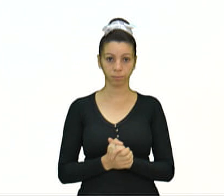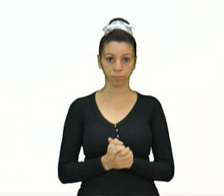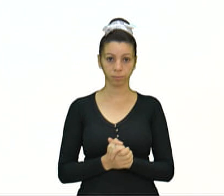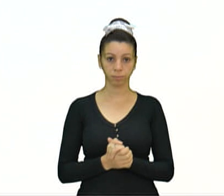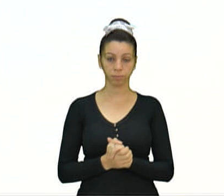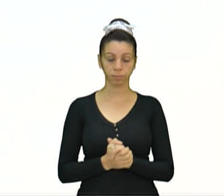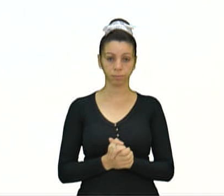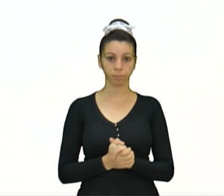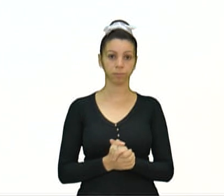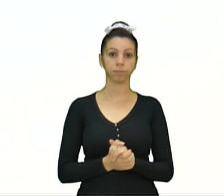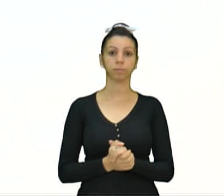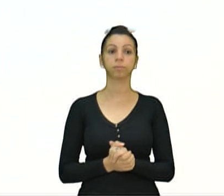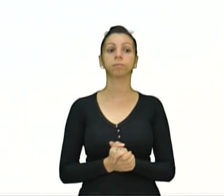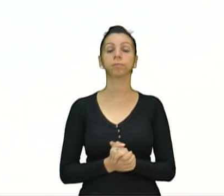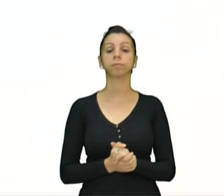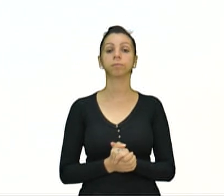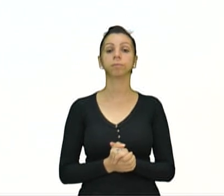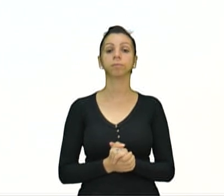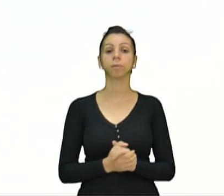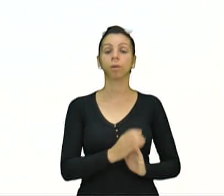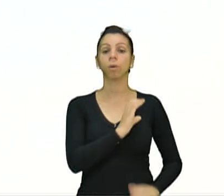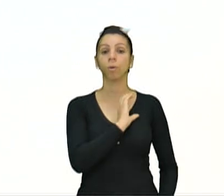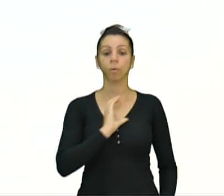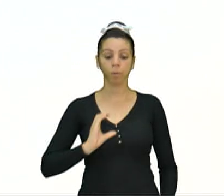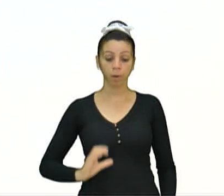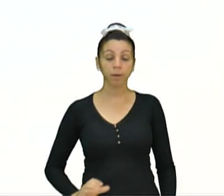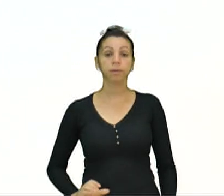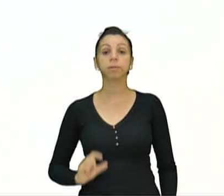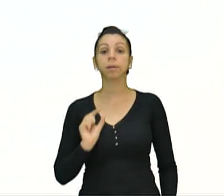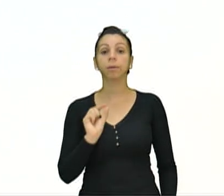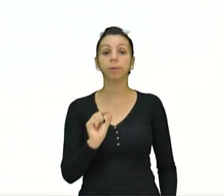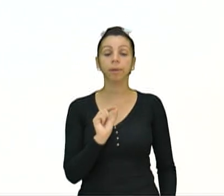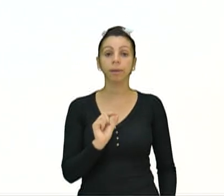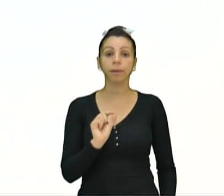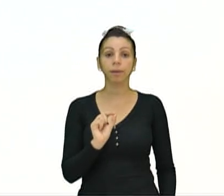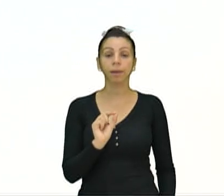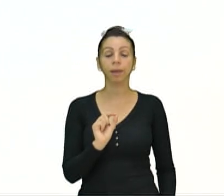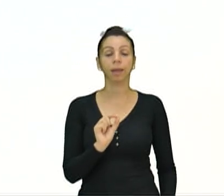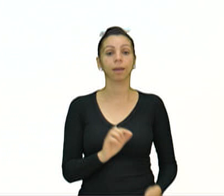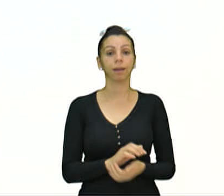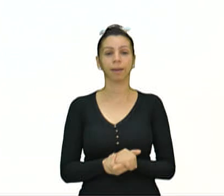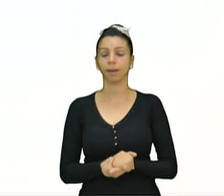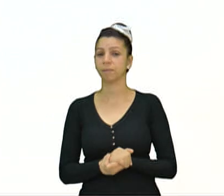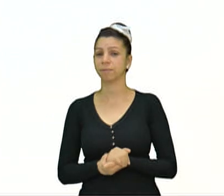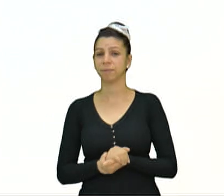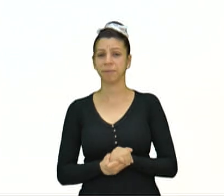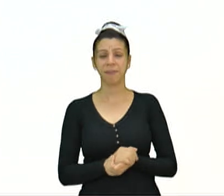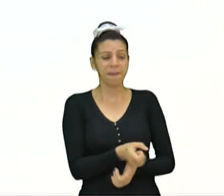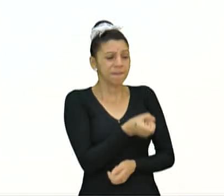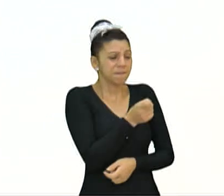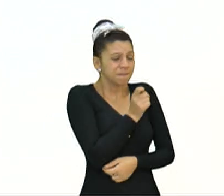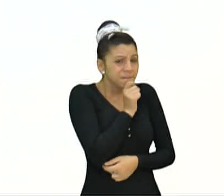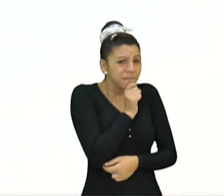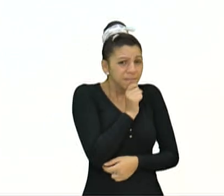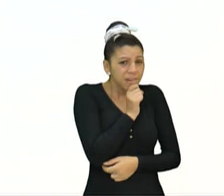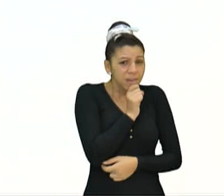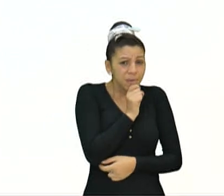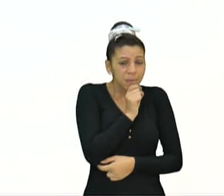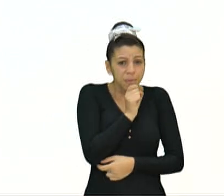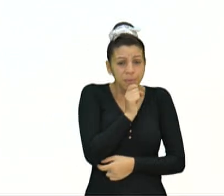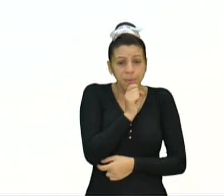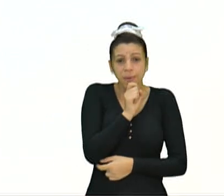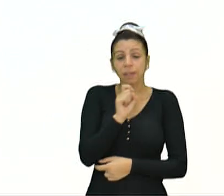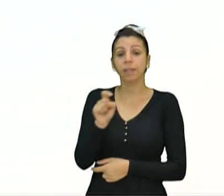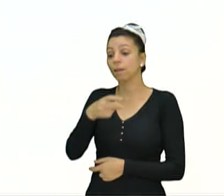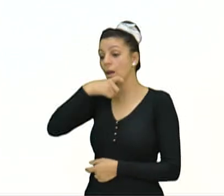in winter. Que o Canadá, ele é tão frio quanto a Rússia no inverno. Ou seja, para